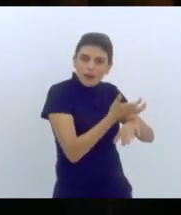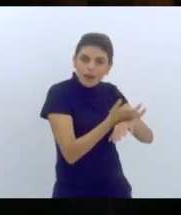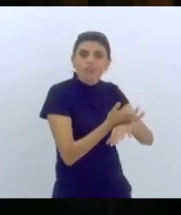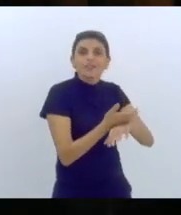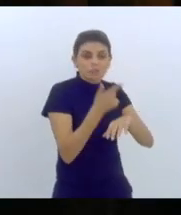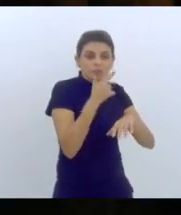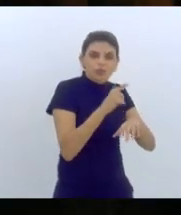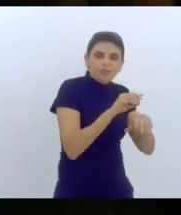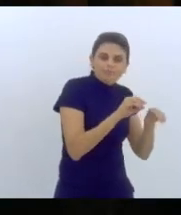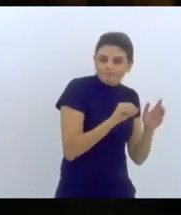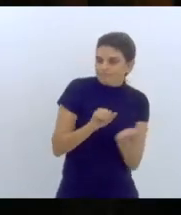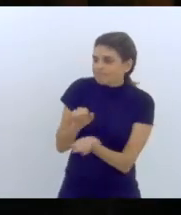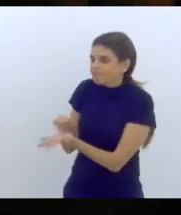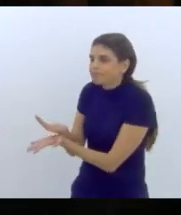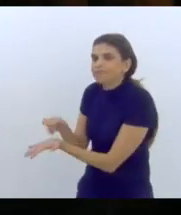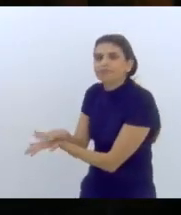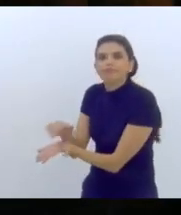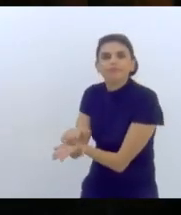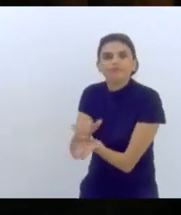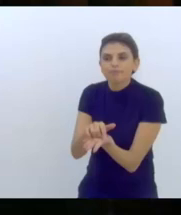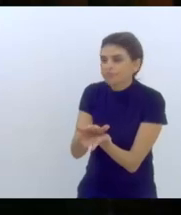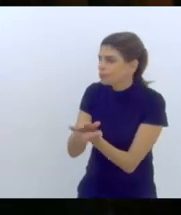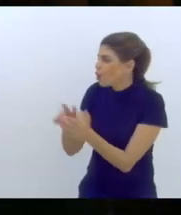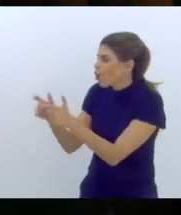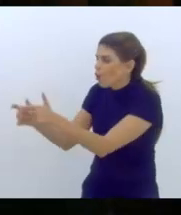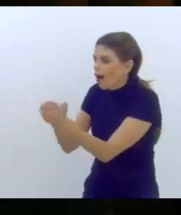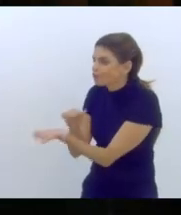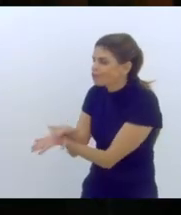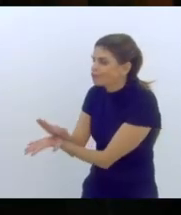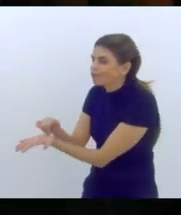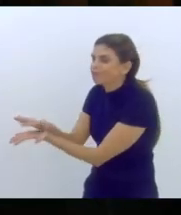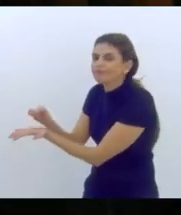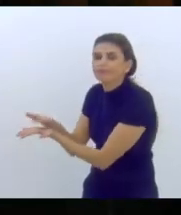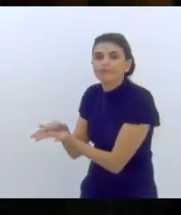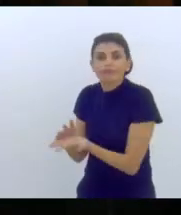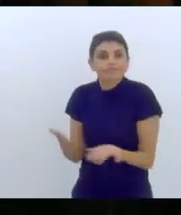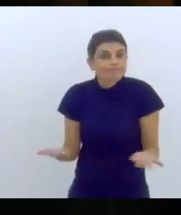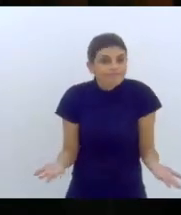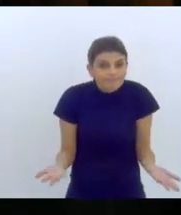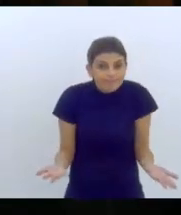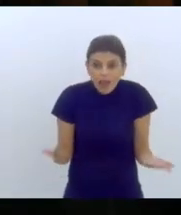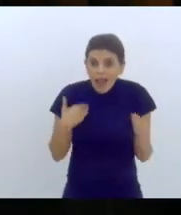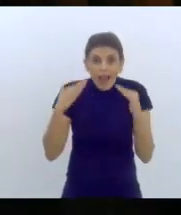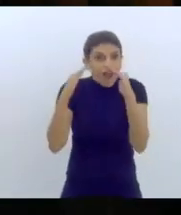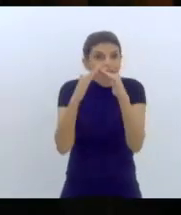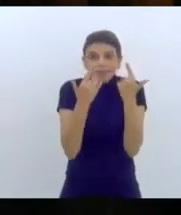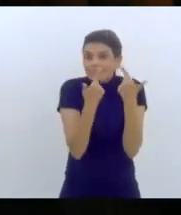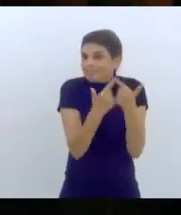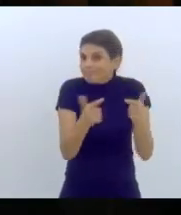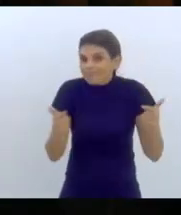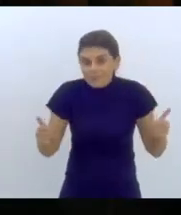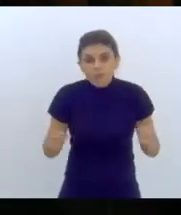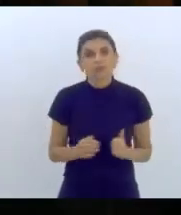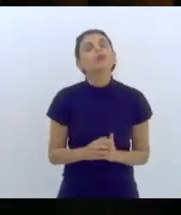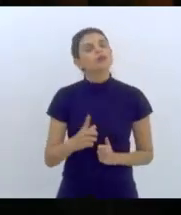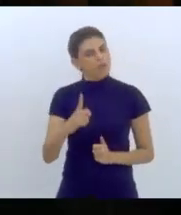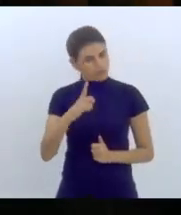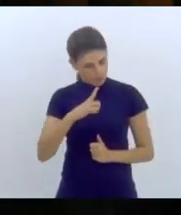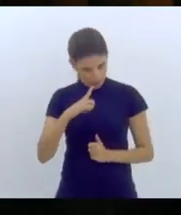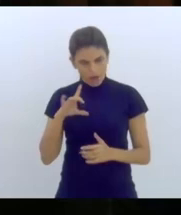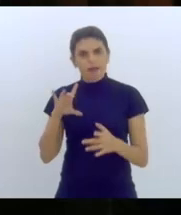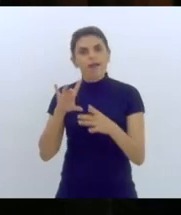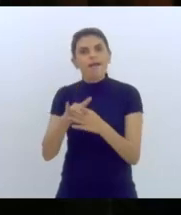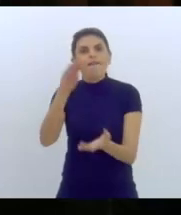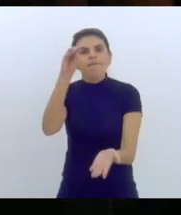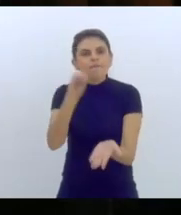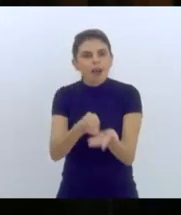foram despejadas. E aí, senhor presidente, estou trazendo aqui um debate porque isso tem a ver com a falta